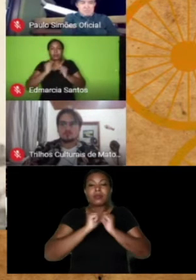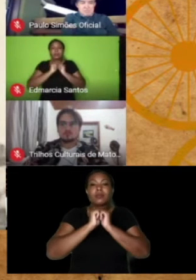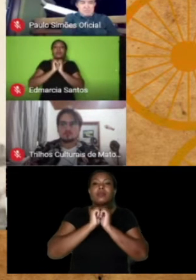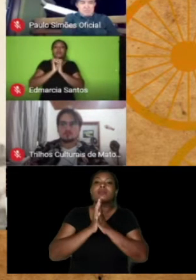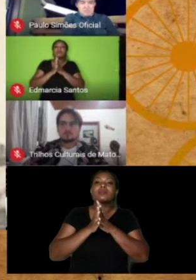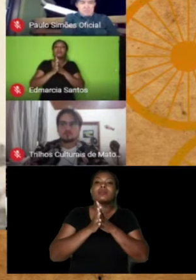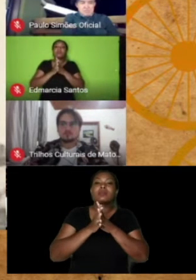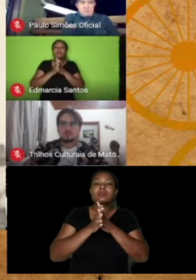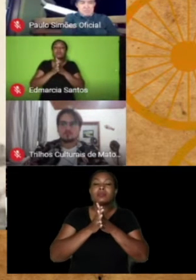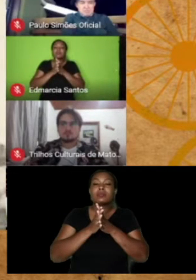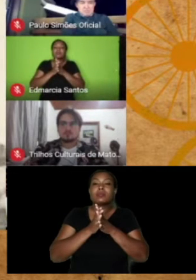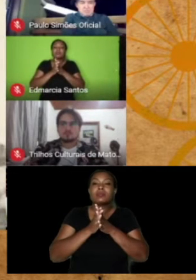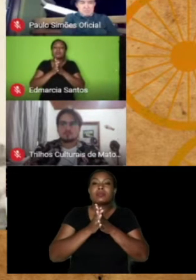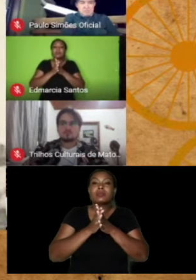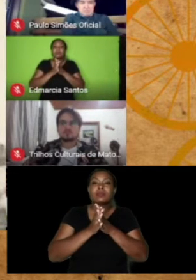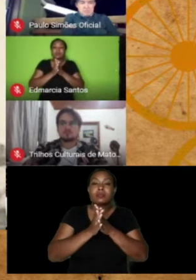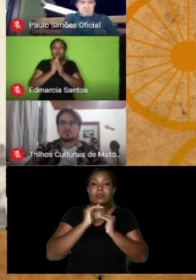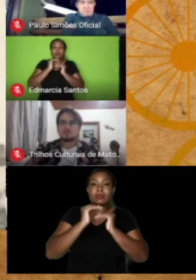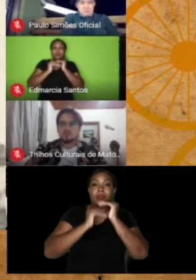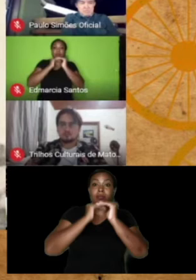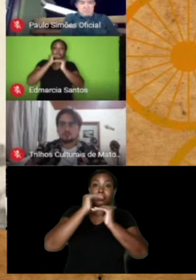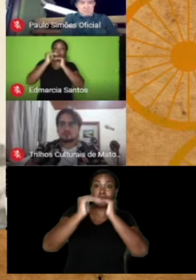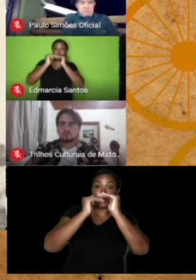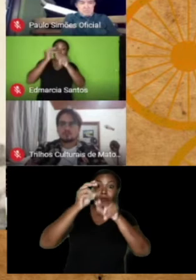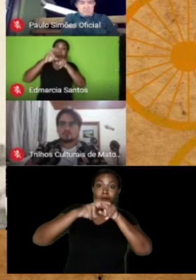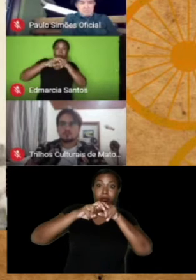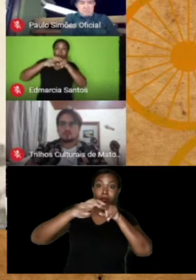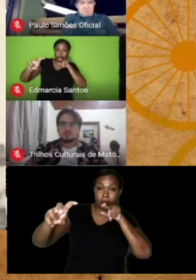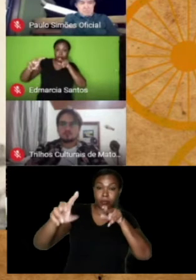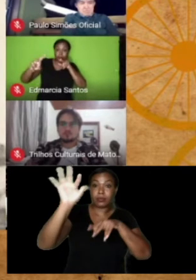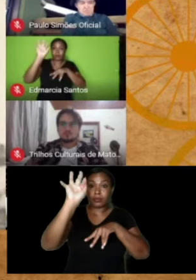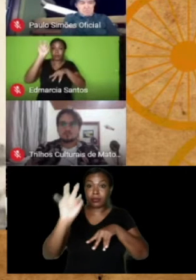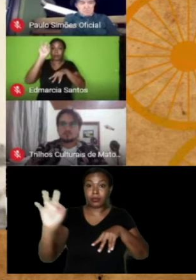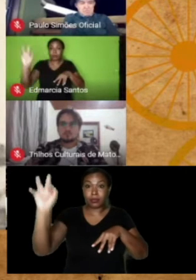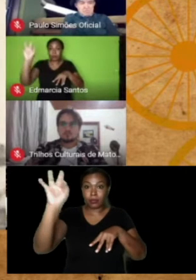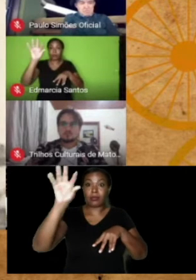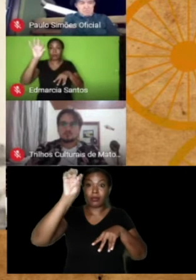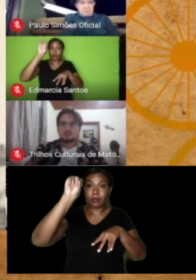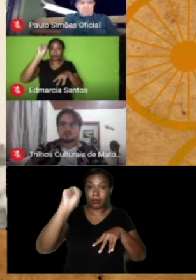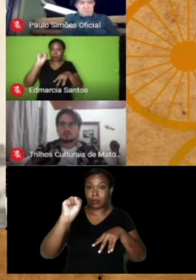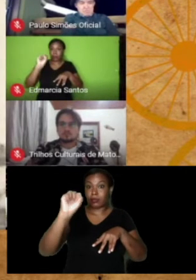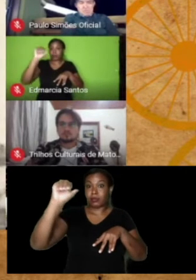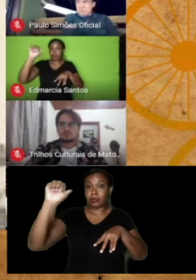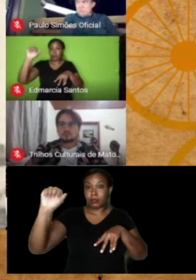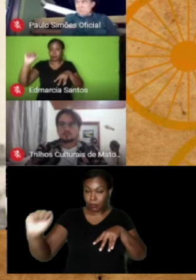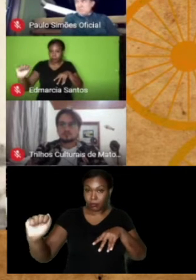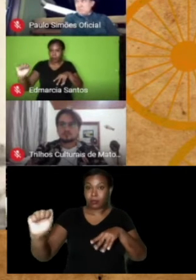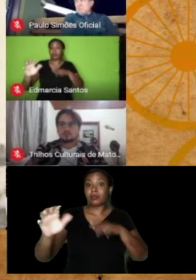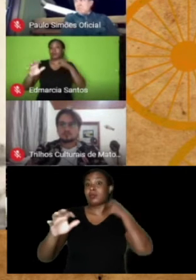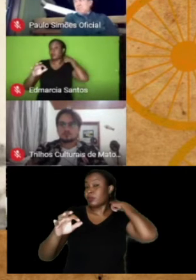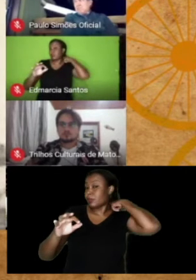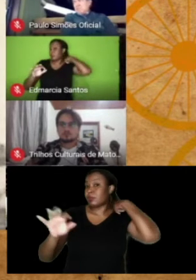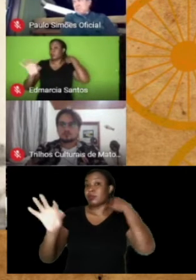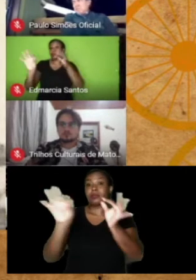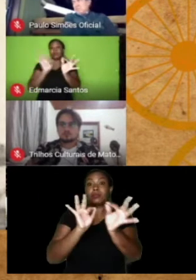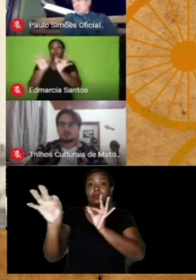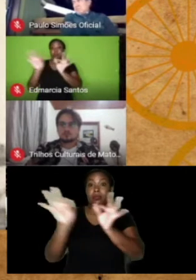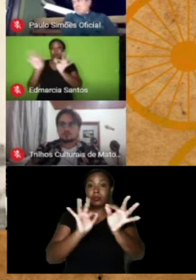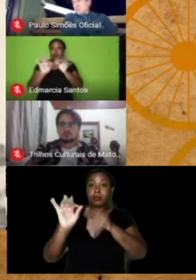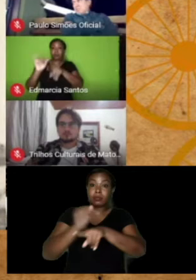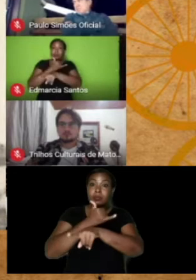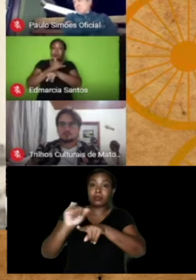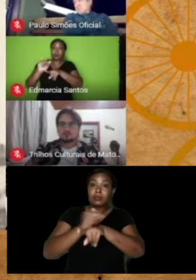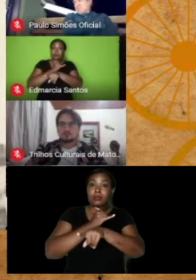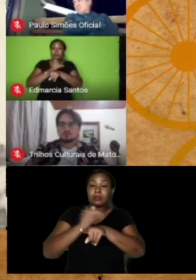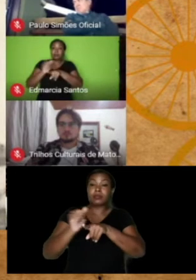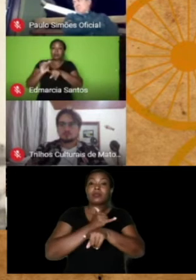a formação da Rede Ferroviária Federal, SA, né? Foi uma maneira de regular essas ferrovias e de desmerecer